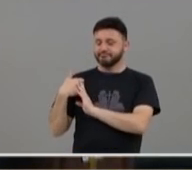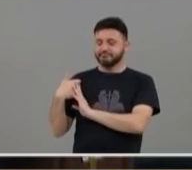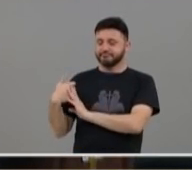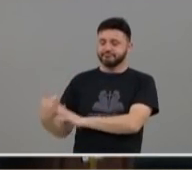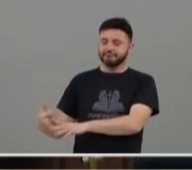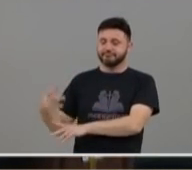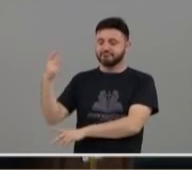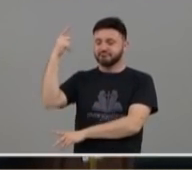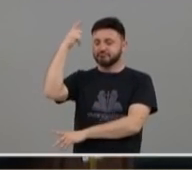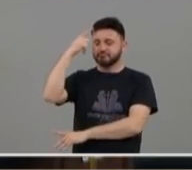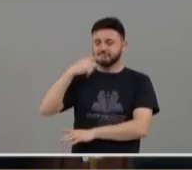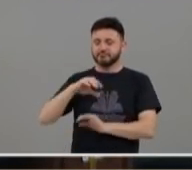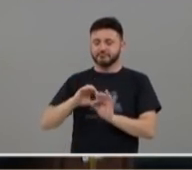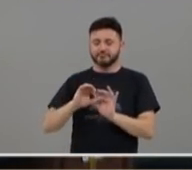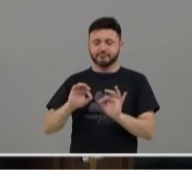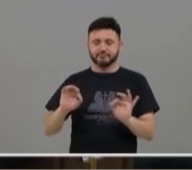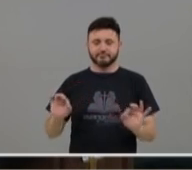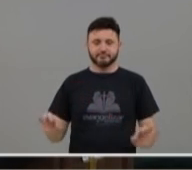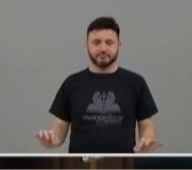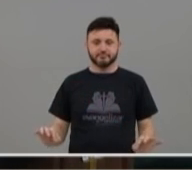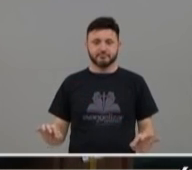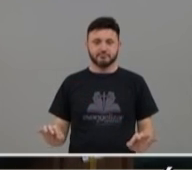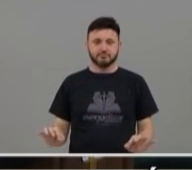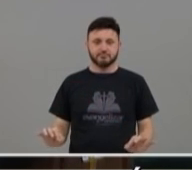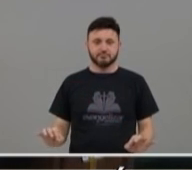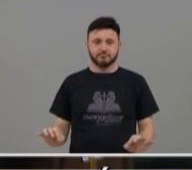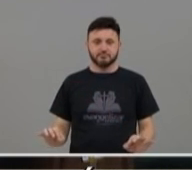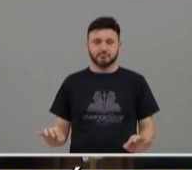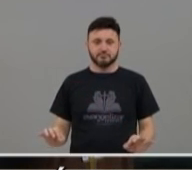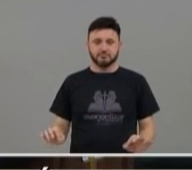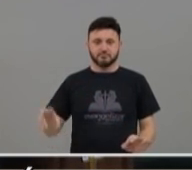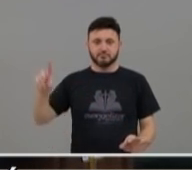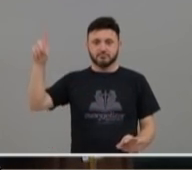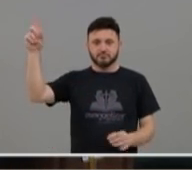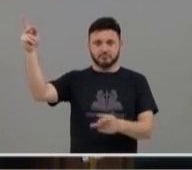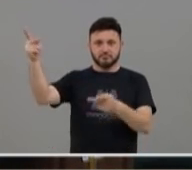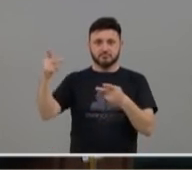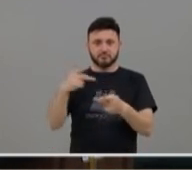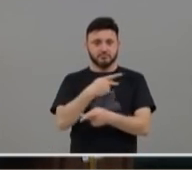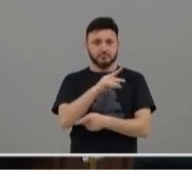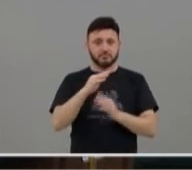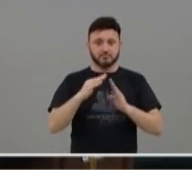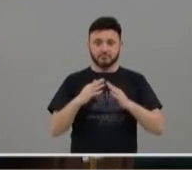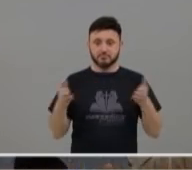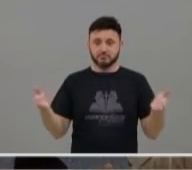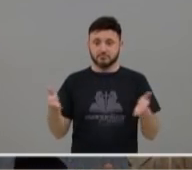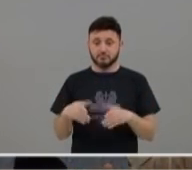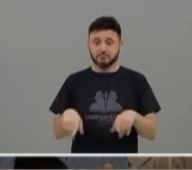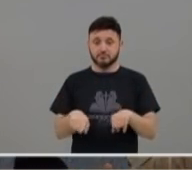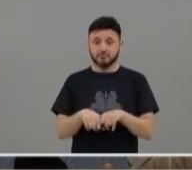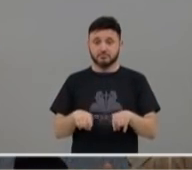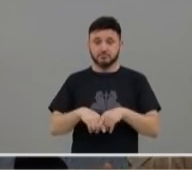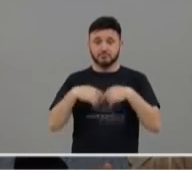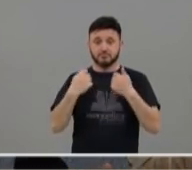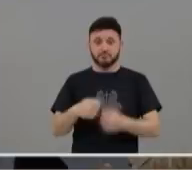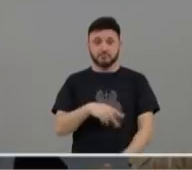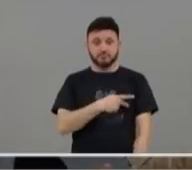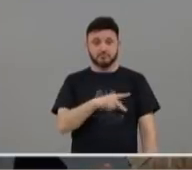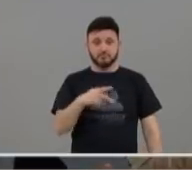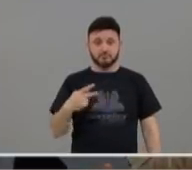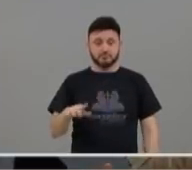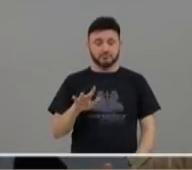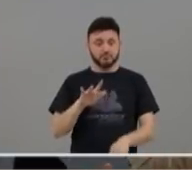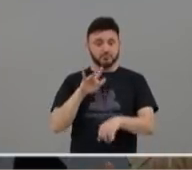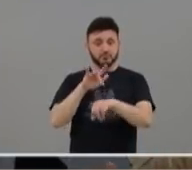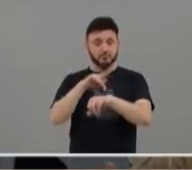da humildade. Ele está visitando a sua casa nesse momento. Ele está visitando essa pessoa que necessita hoje ser tocada